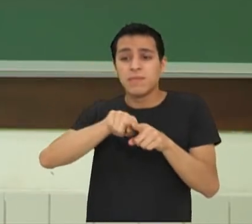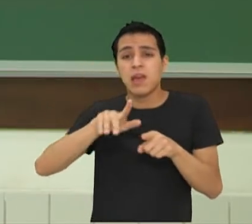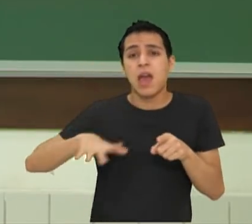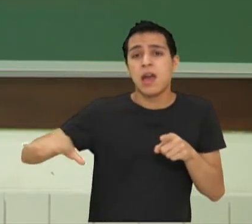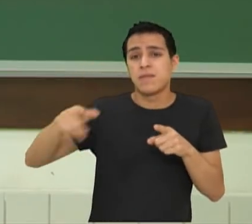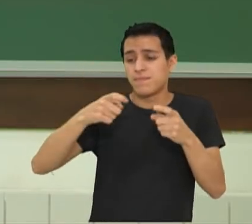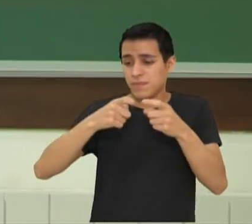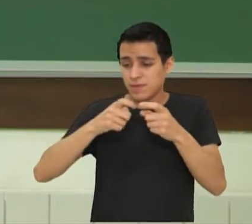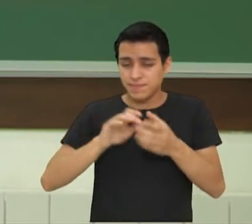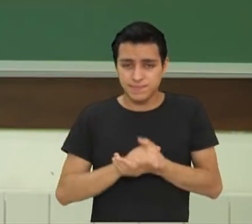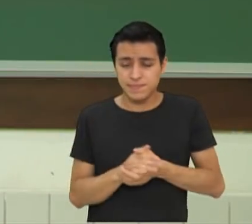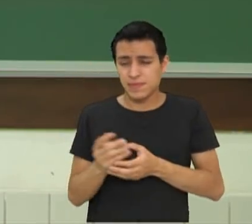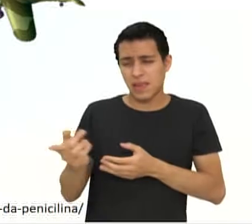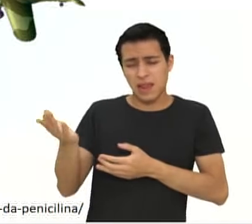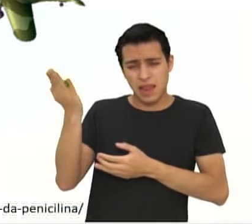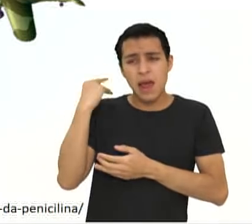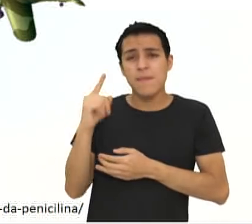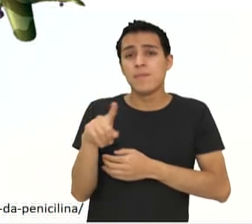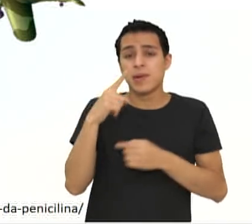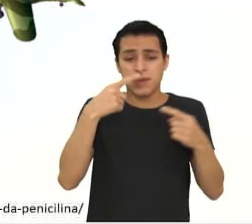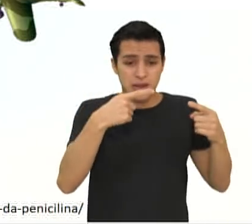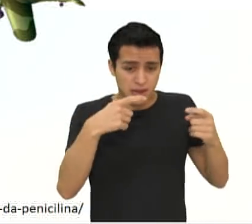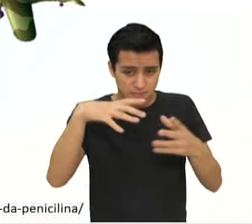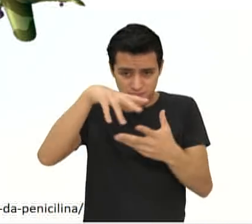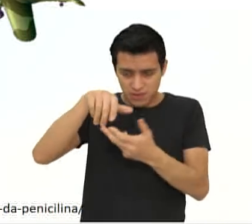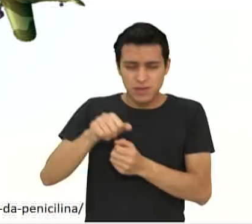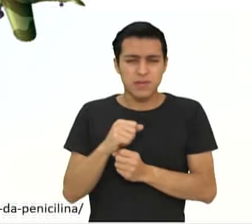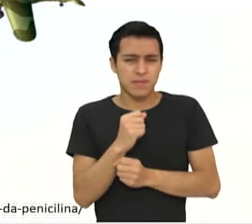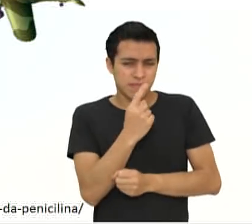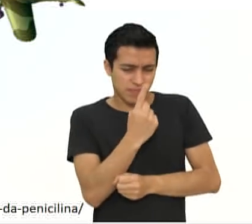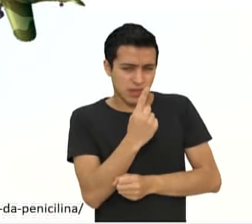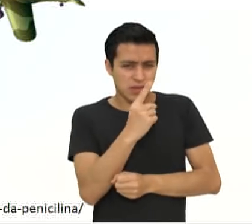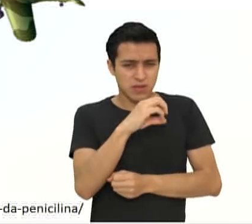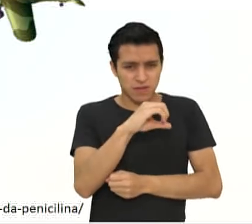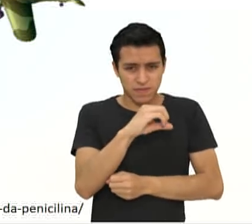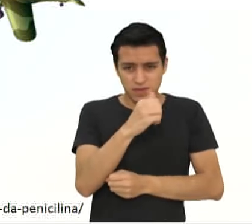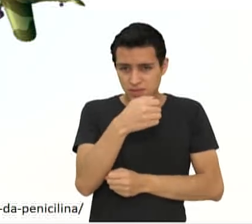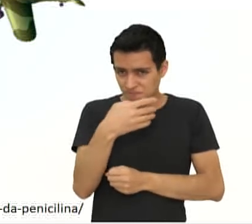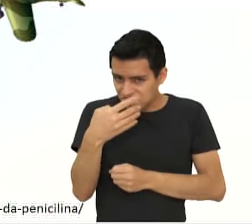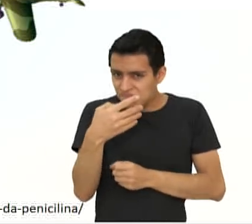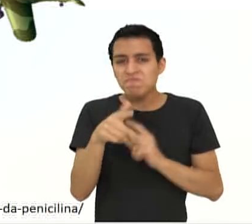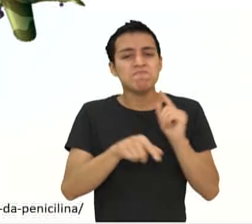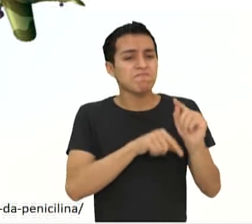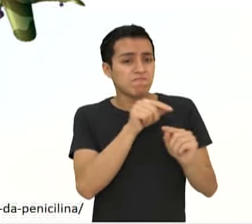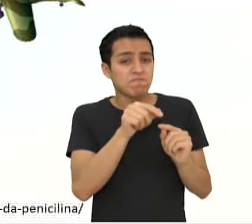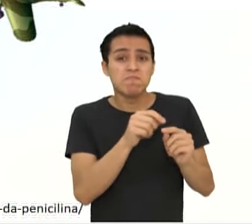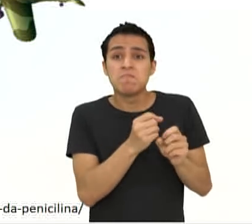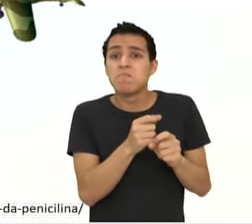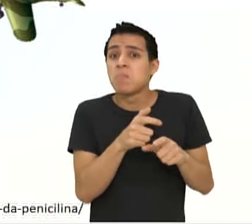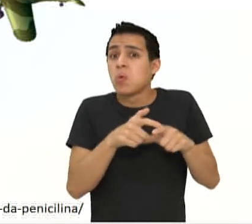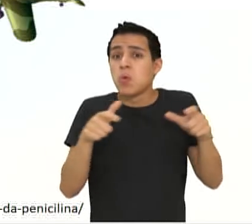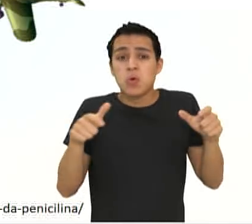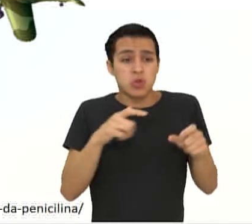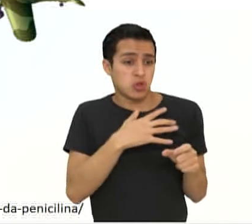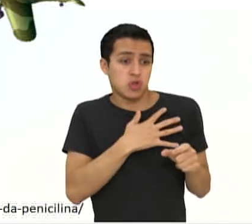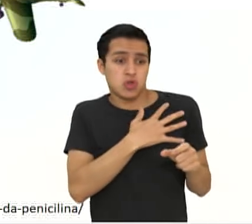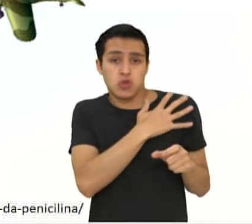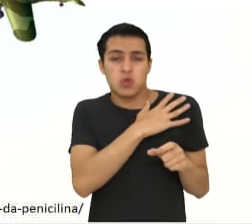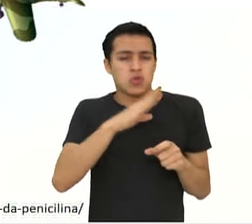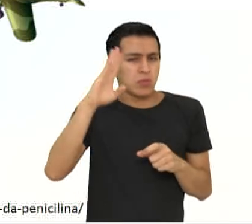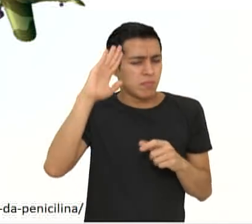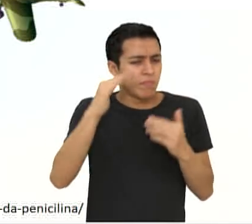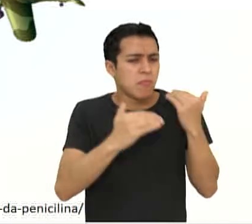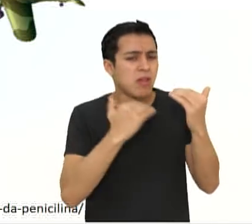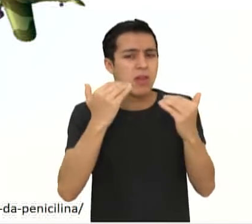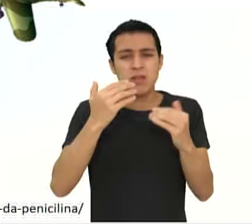medicina. Lá na Primeira Guerra Mundial, nos anos de 1914, muitos soldados morreram, não por